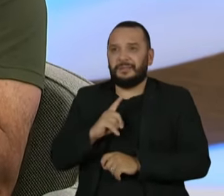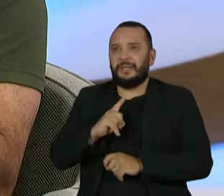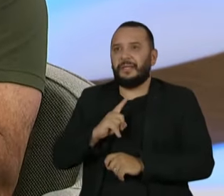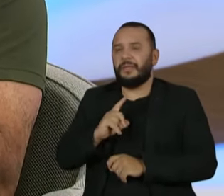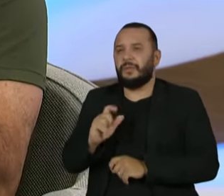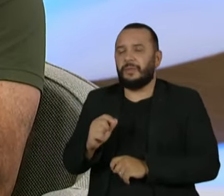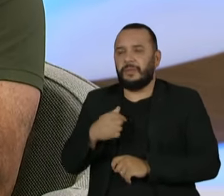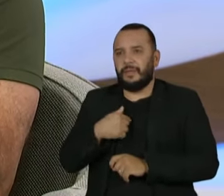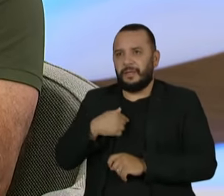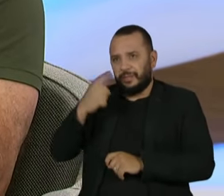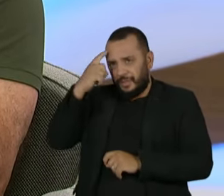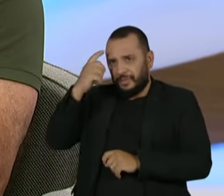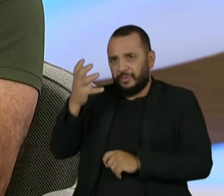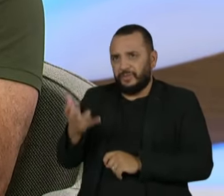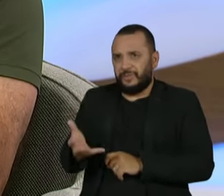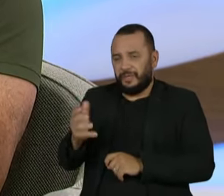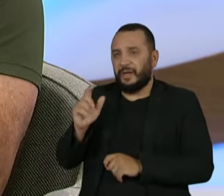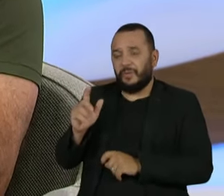linguísticos